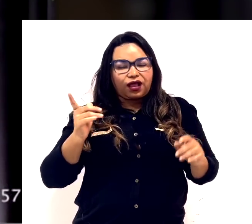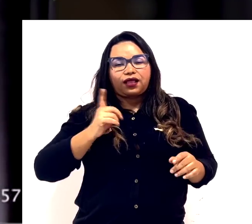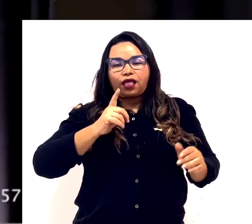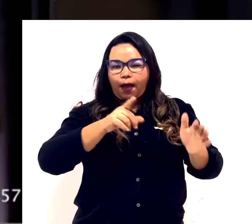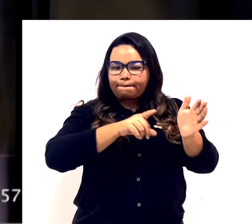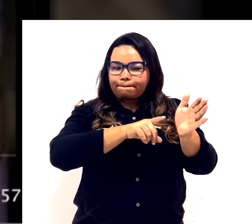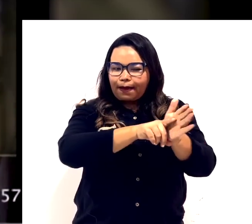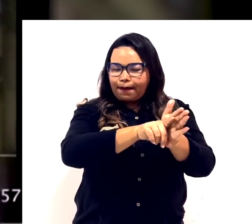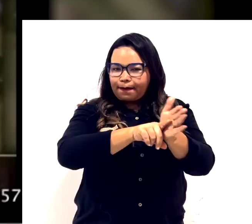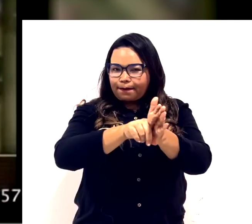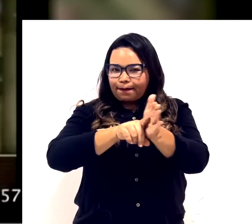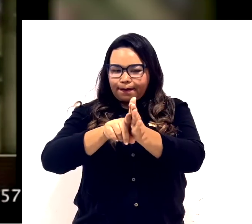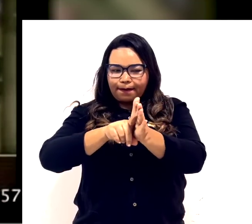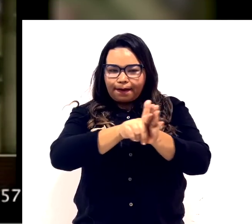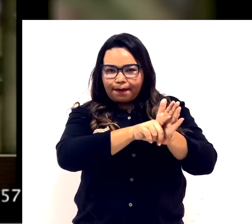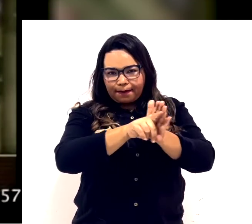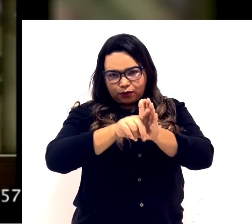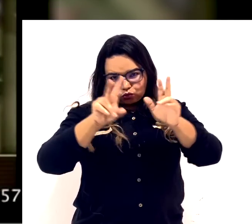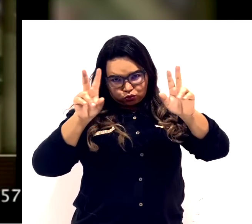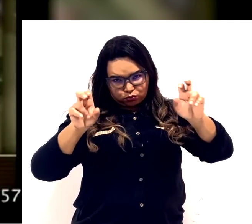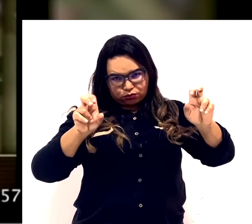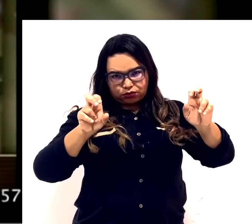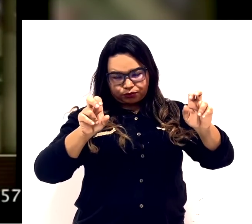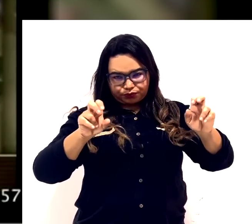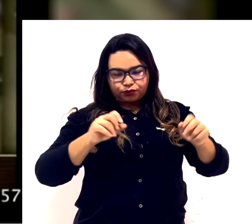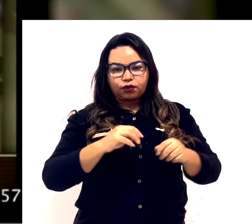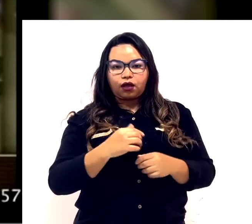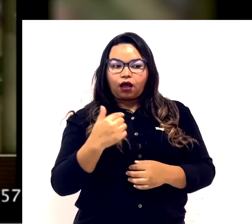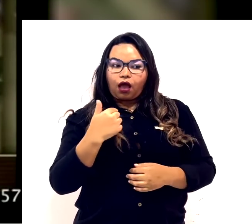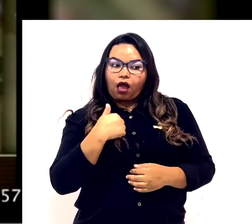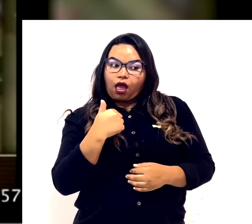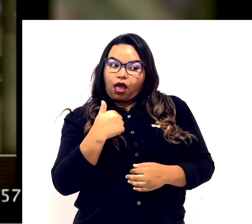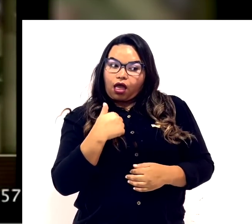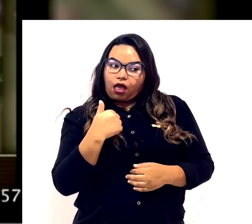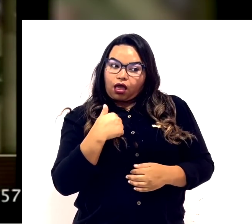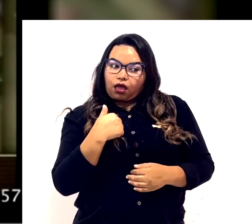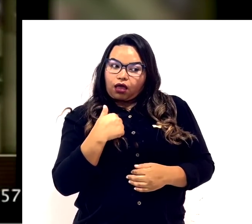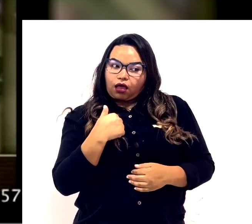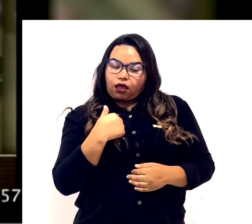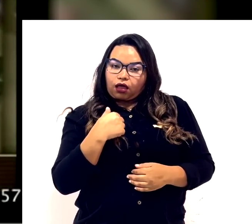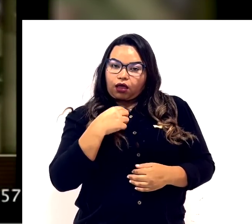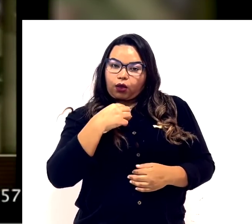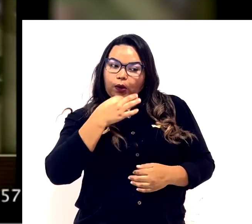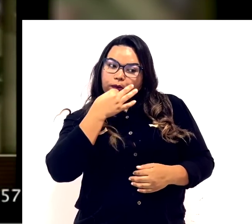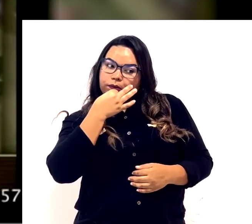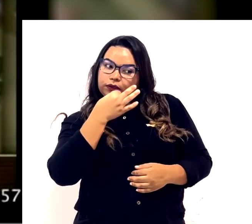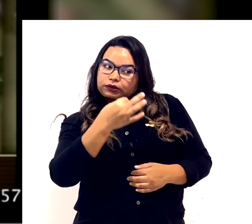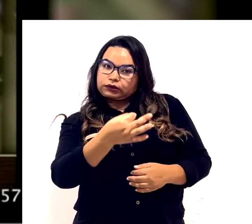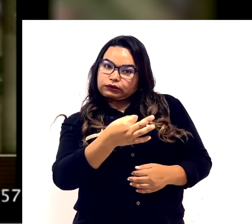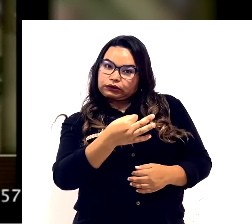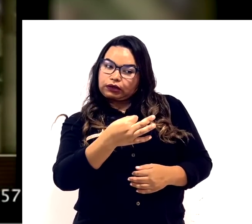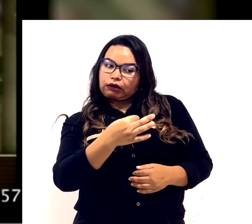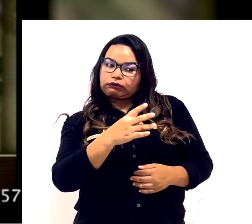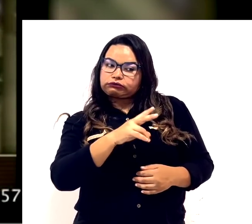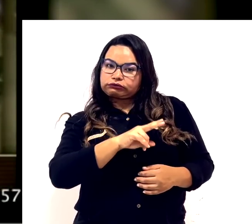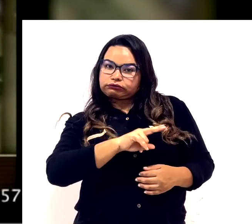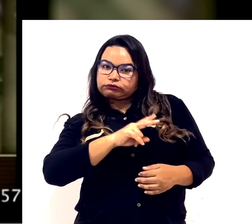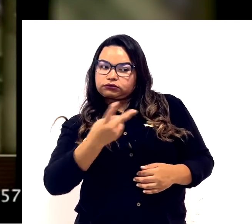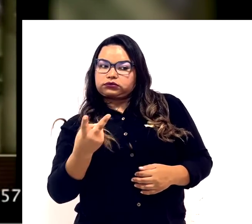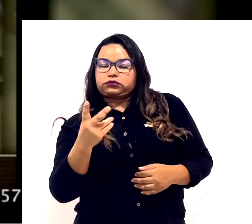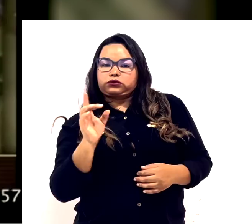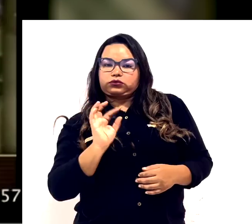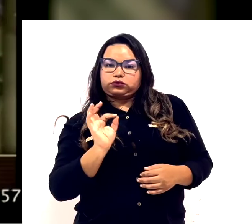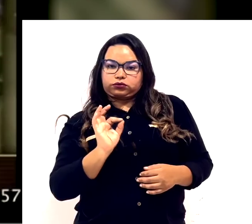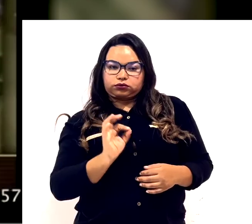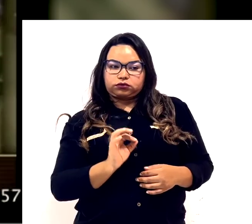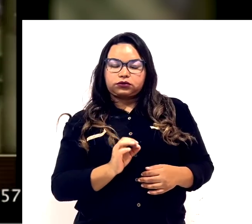sobre isso. E eu não sou totalmente contra esta ideia. Portanto, foram destruídos em 493 depois